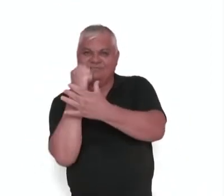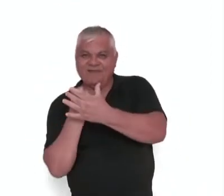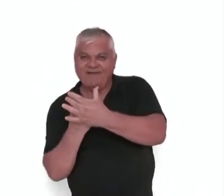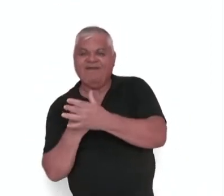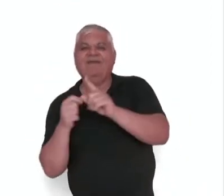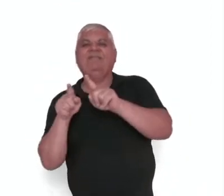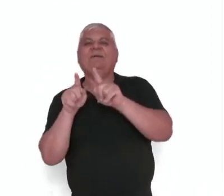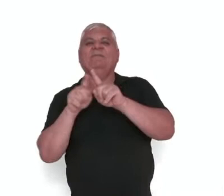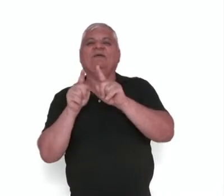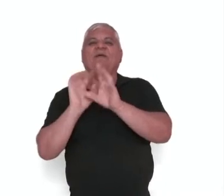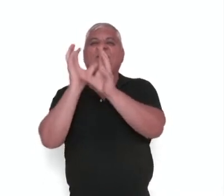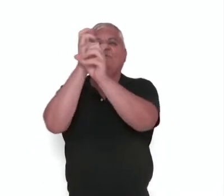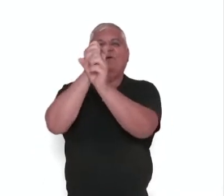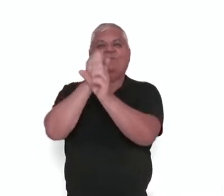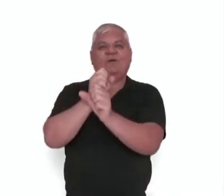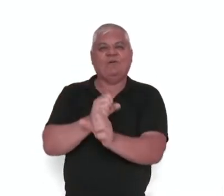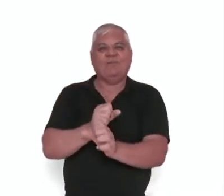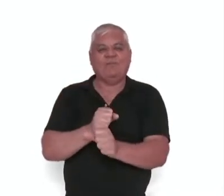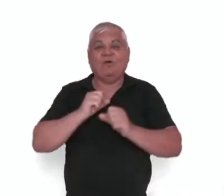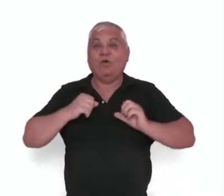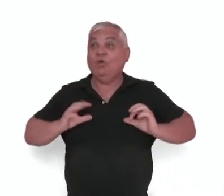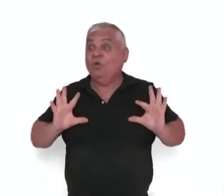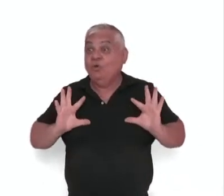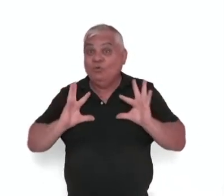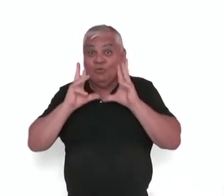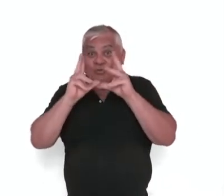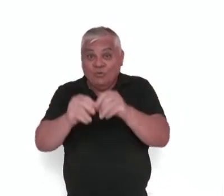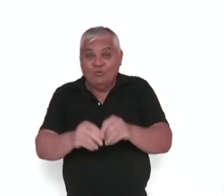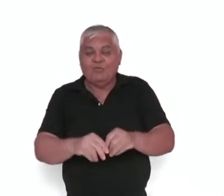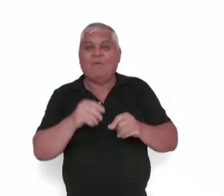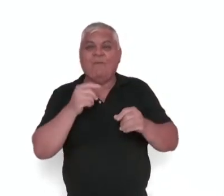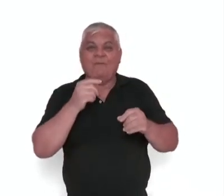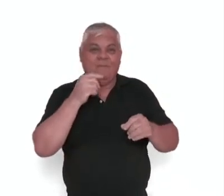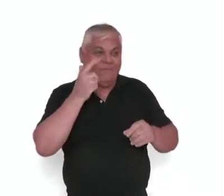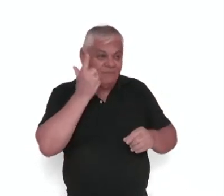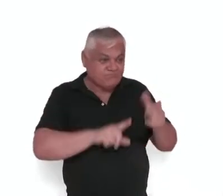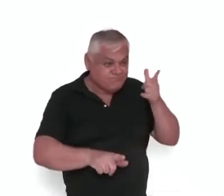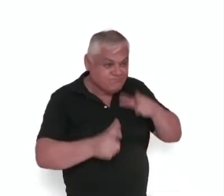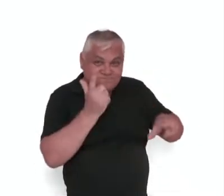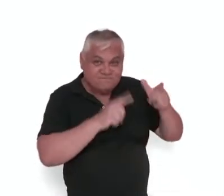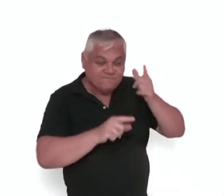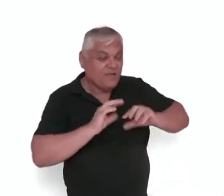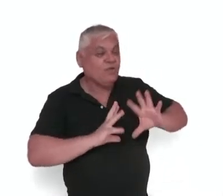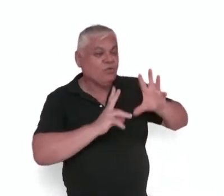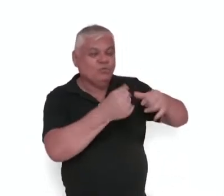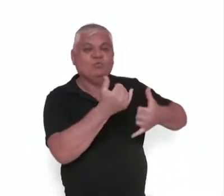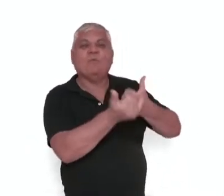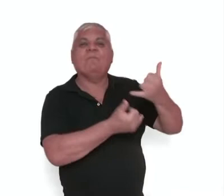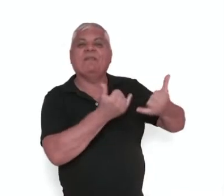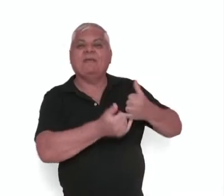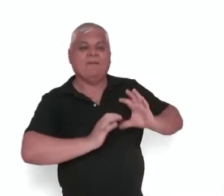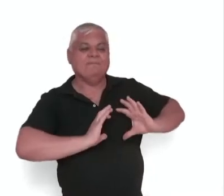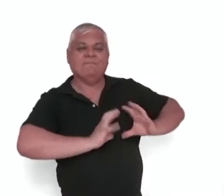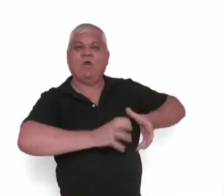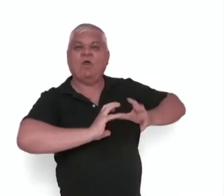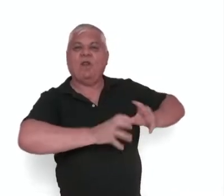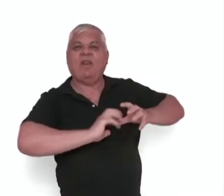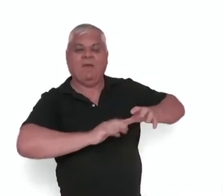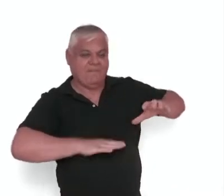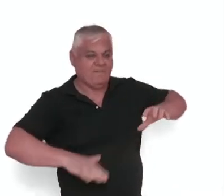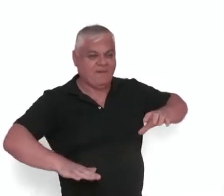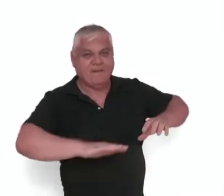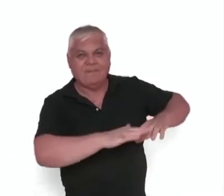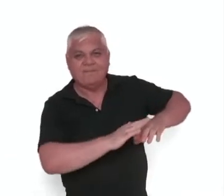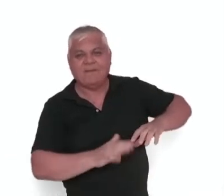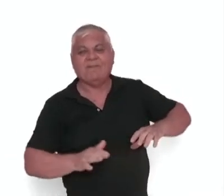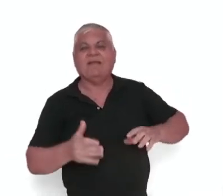será validado após todos os jogadores da equipe tocarem na bola. É um padrão de jogo cooperativo simples, mas muito